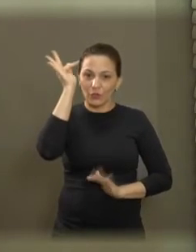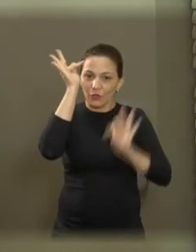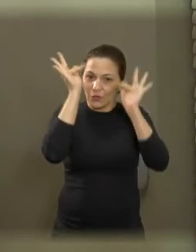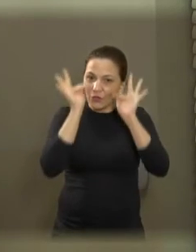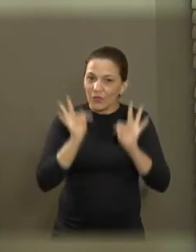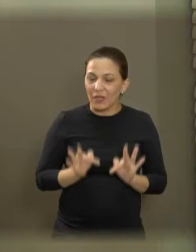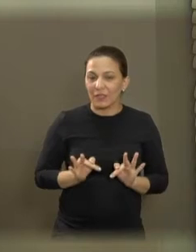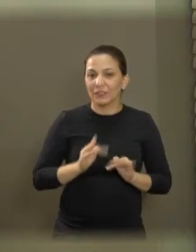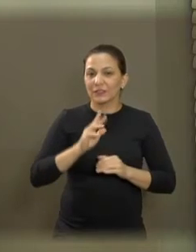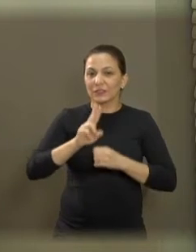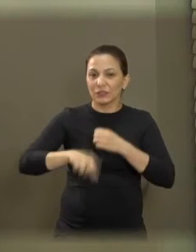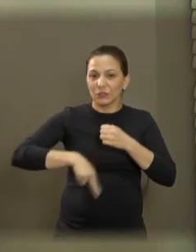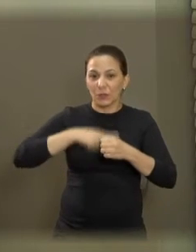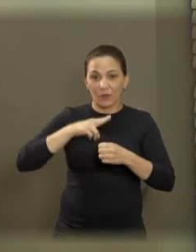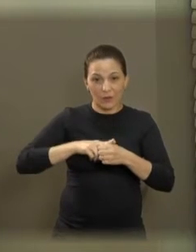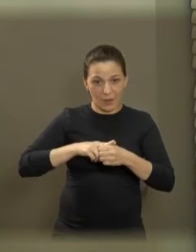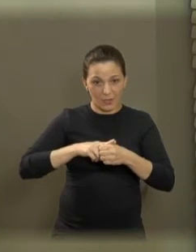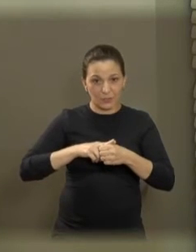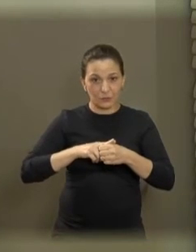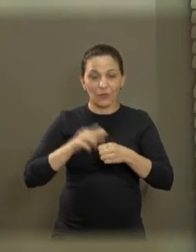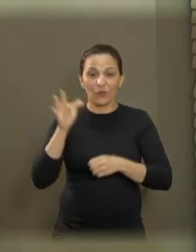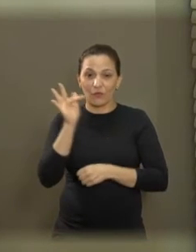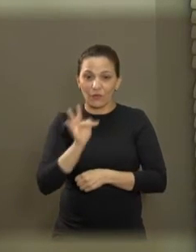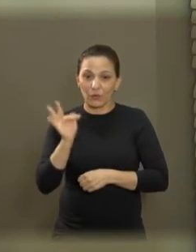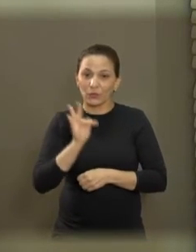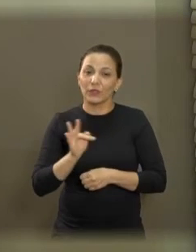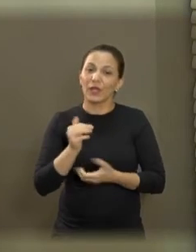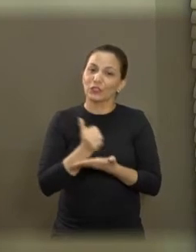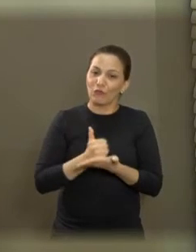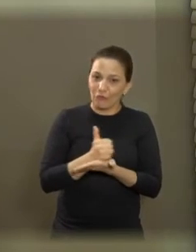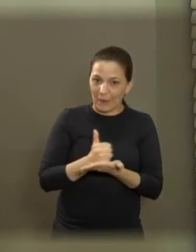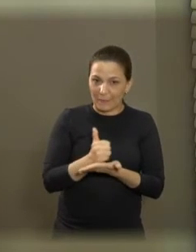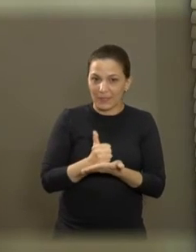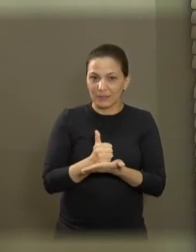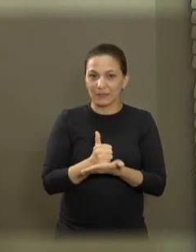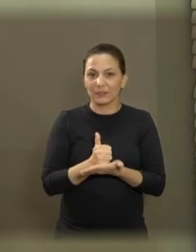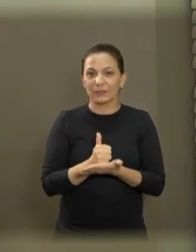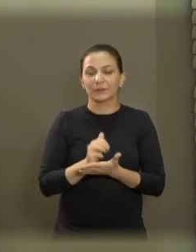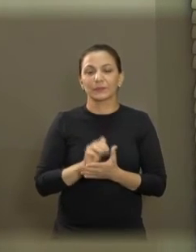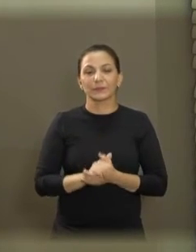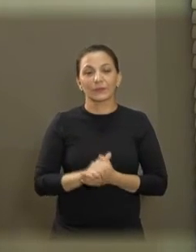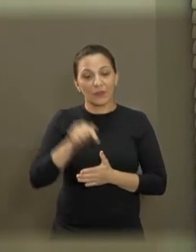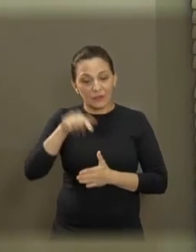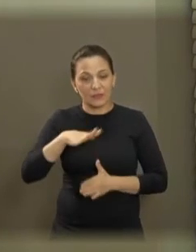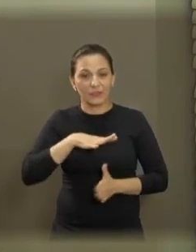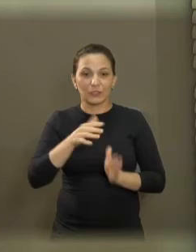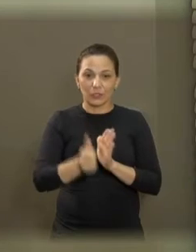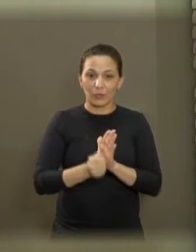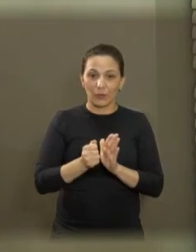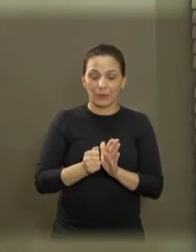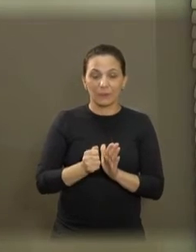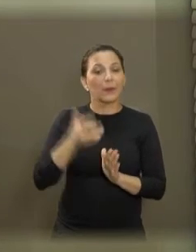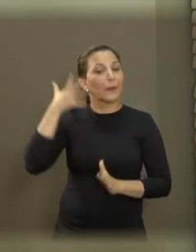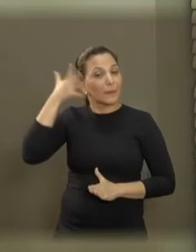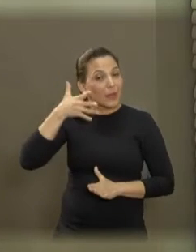para a Faculdade de Ciências Farmacêuticas da Unesp, do campus de Araraquara. E como essas palavras são para você,